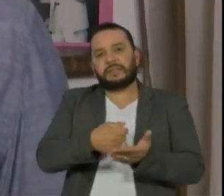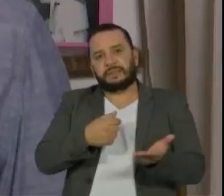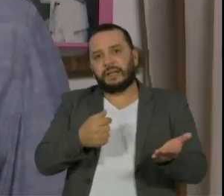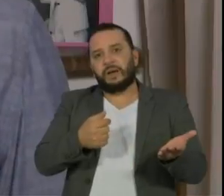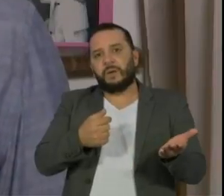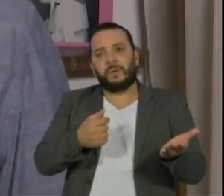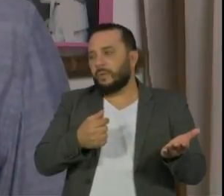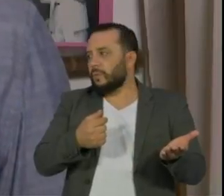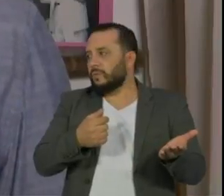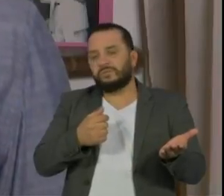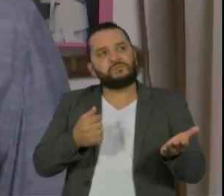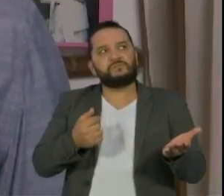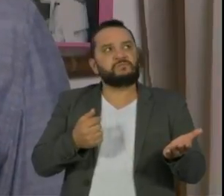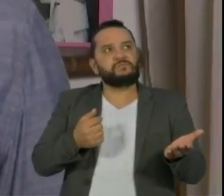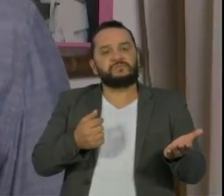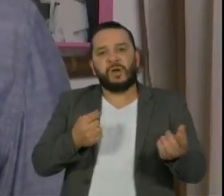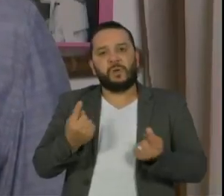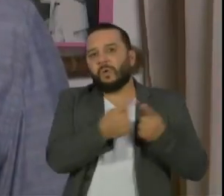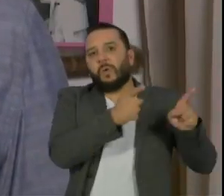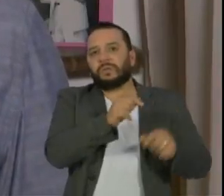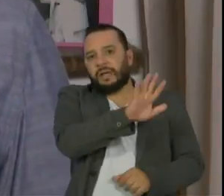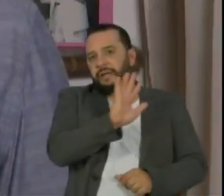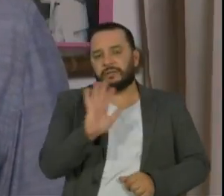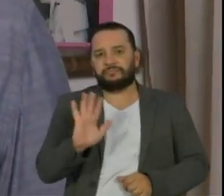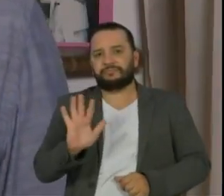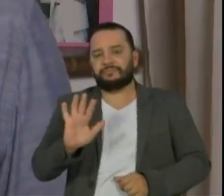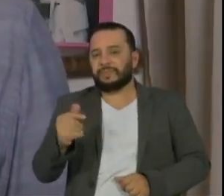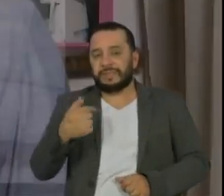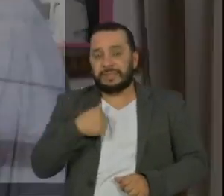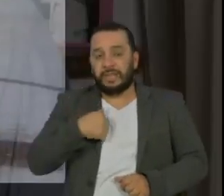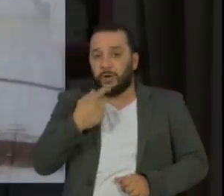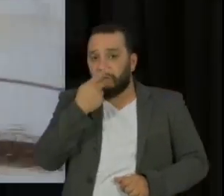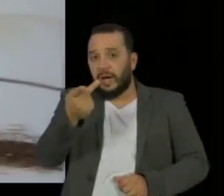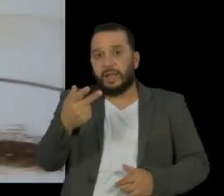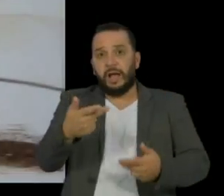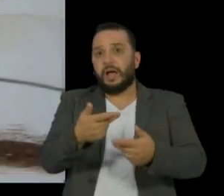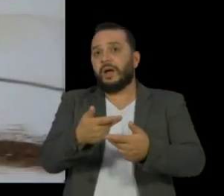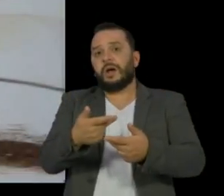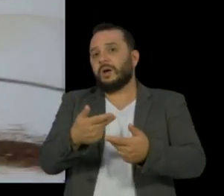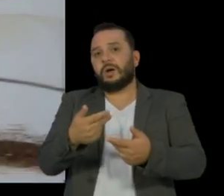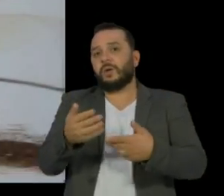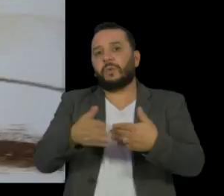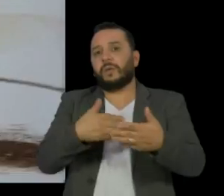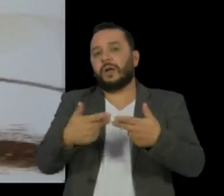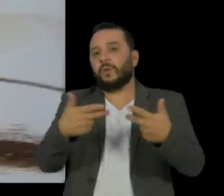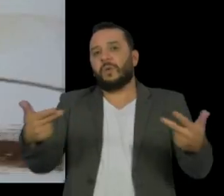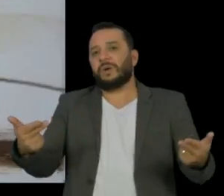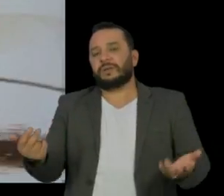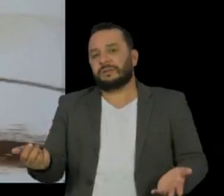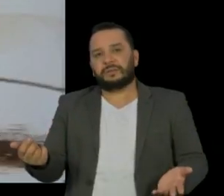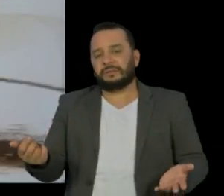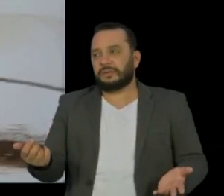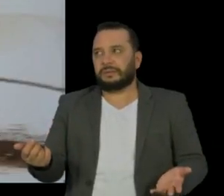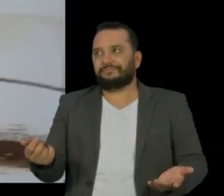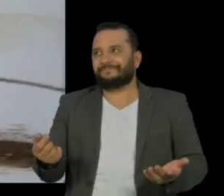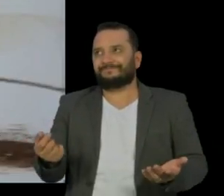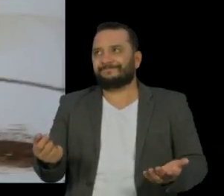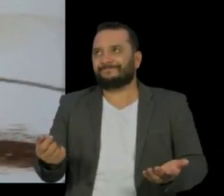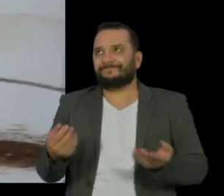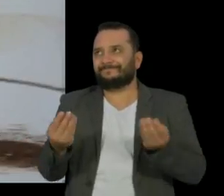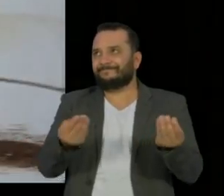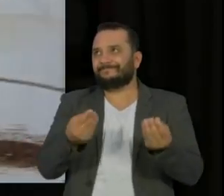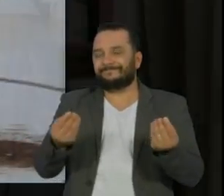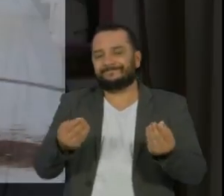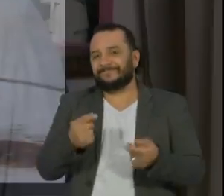tão delicada também, né? Então, eu sinto que se eu falar qualquer coisa, emitir qualquer coisa, eu vou ser leviano, porque não é uma questão, digo,